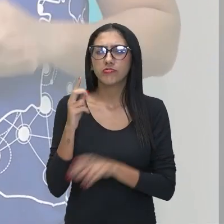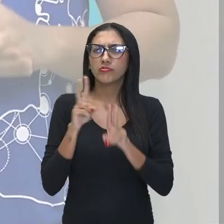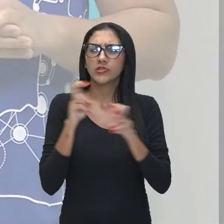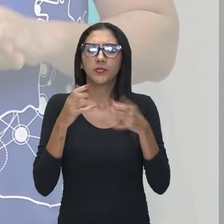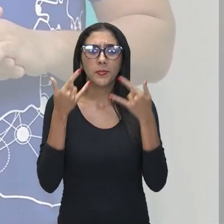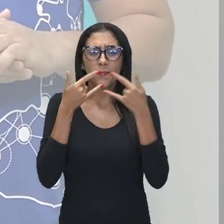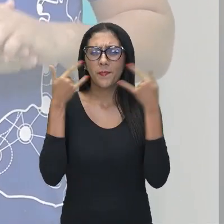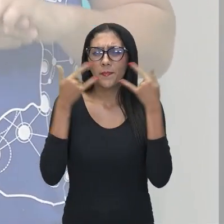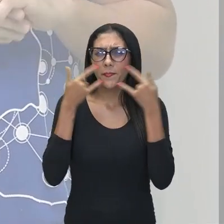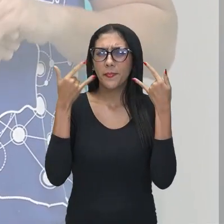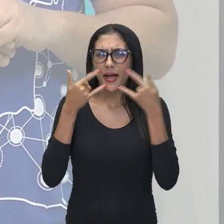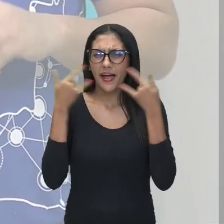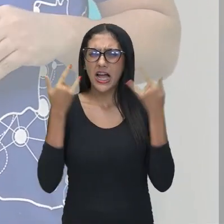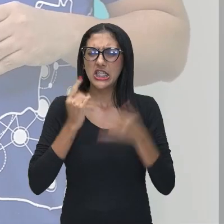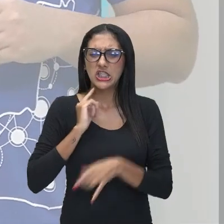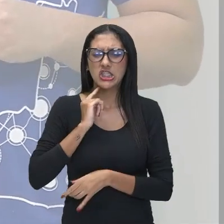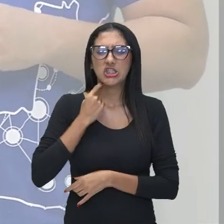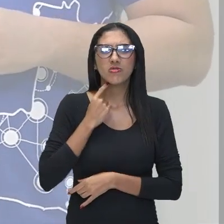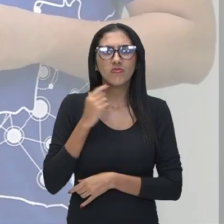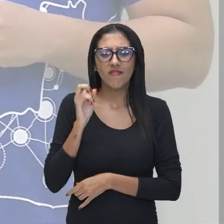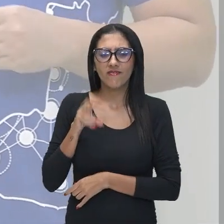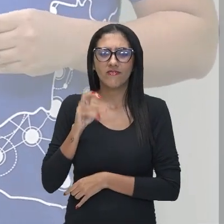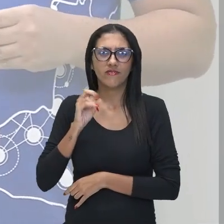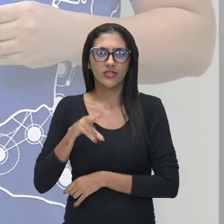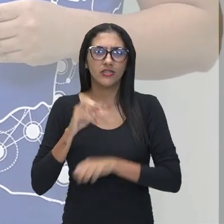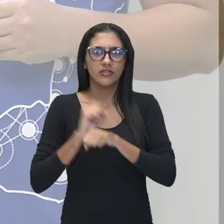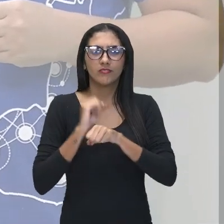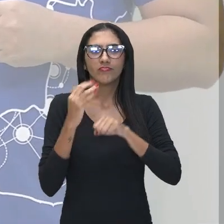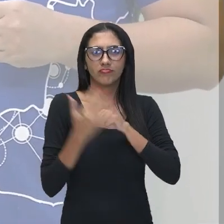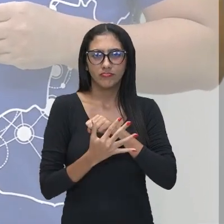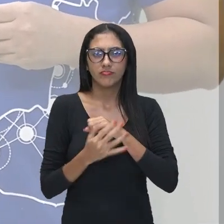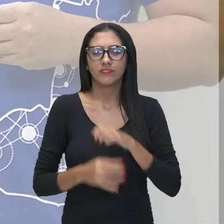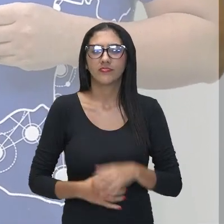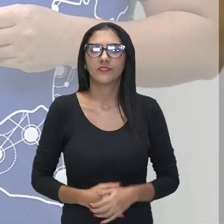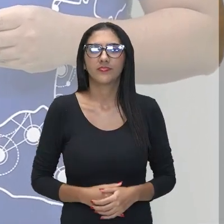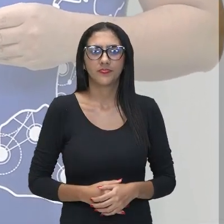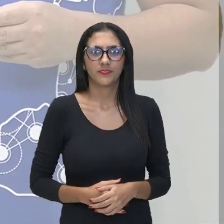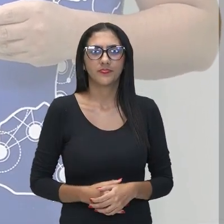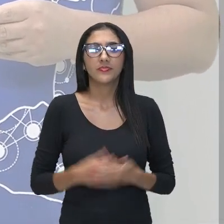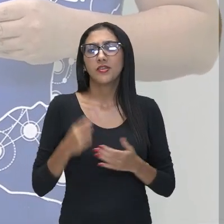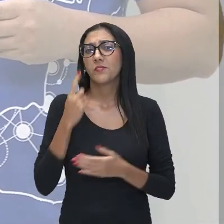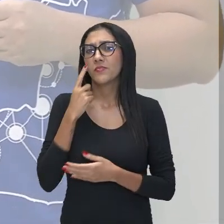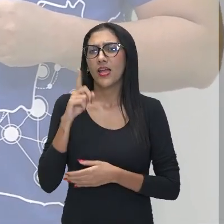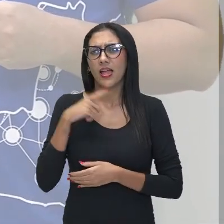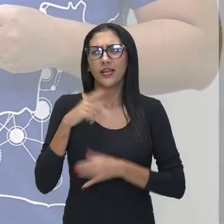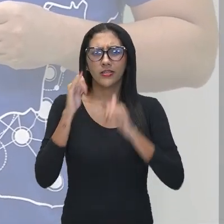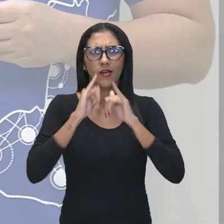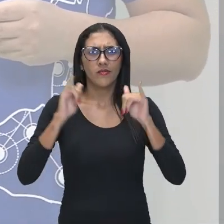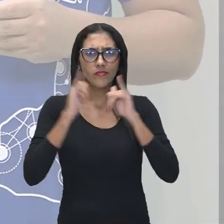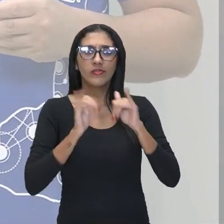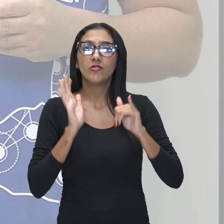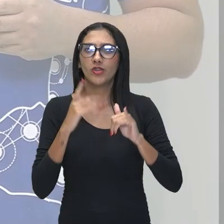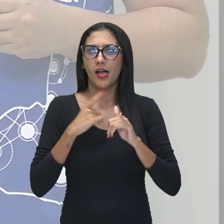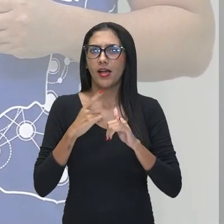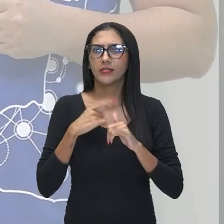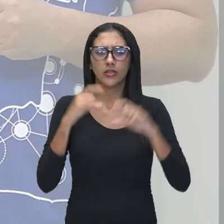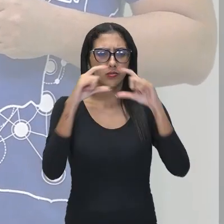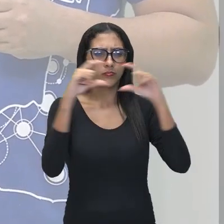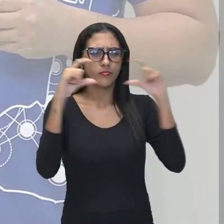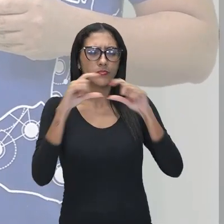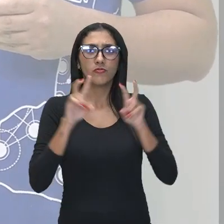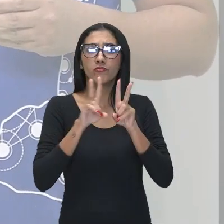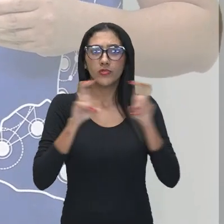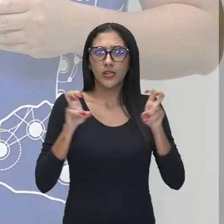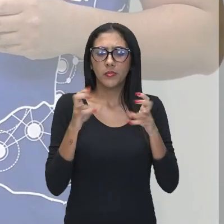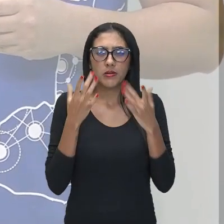contaminadas com Covid-19 são apreendidas. Observem que essa notícia já tem um título bem chamativo e